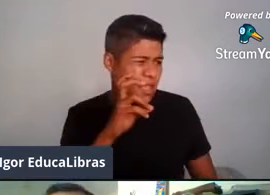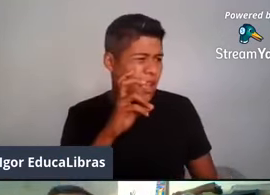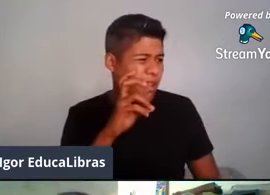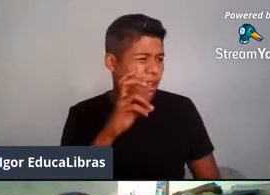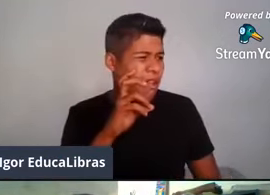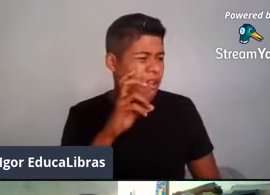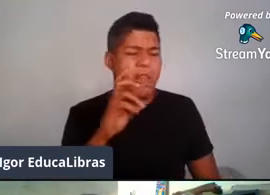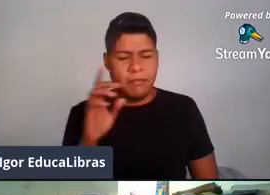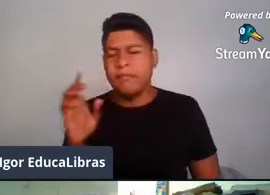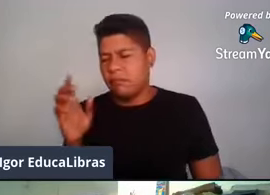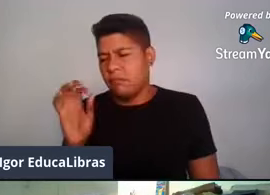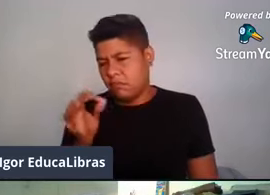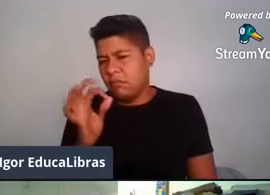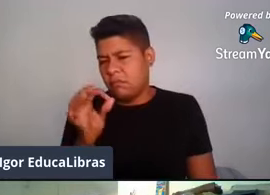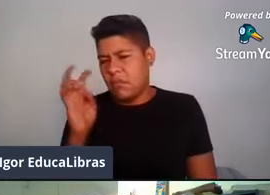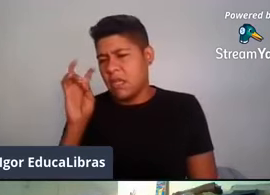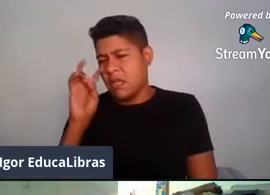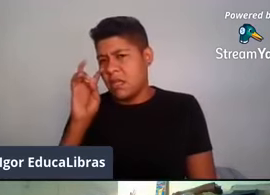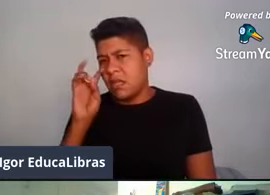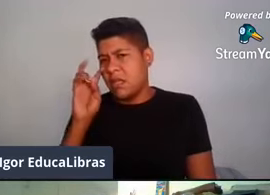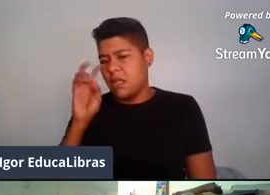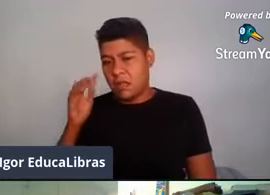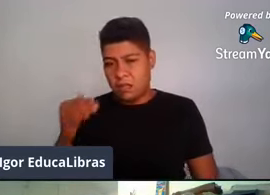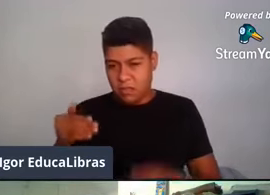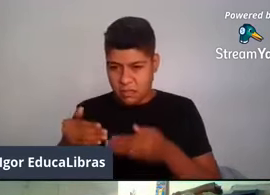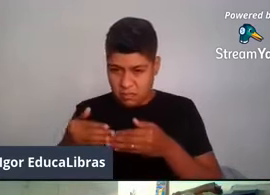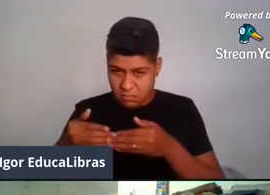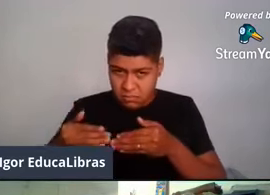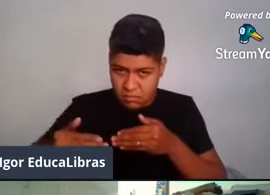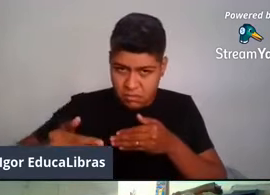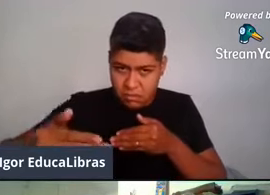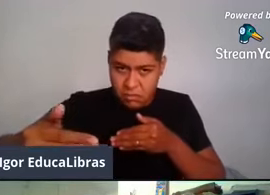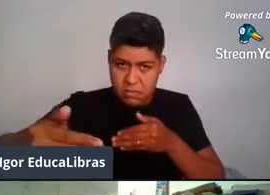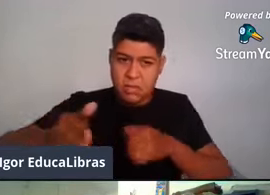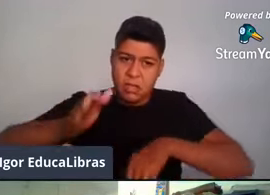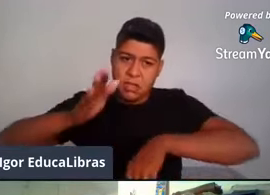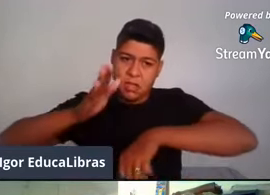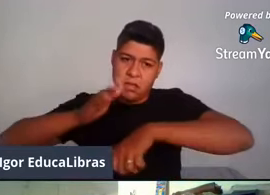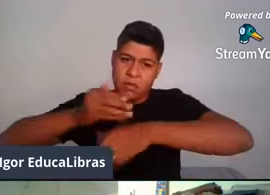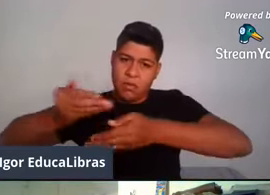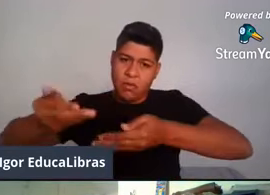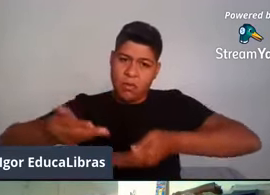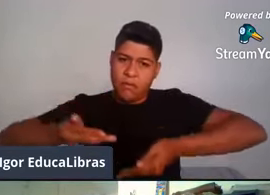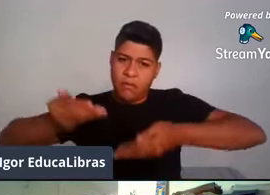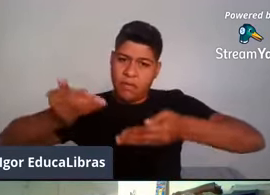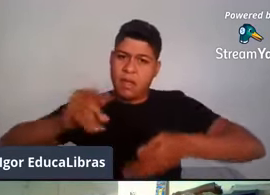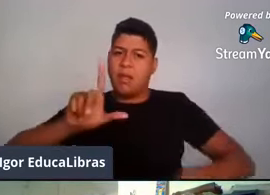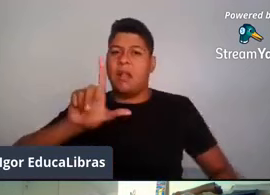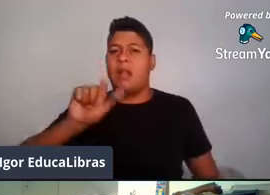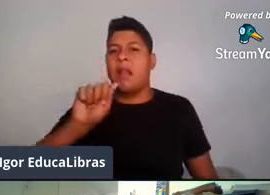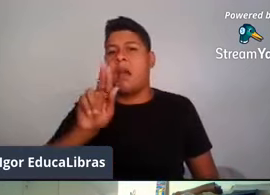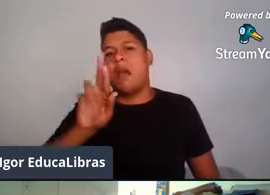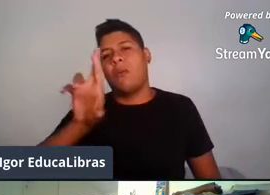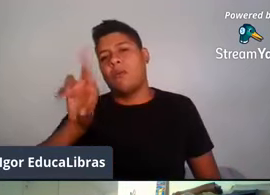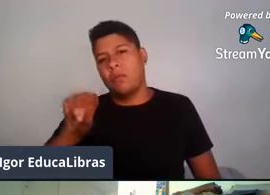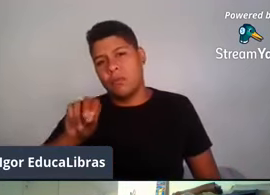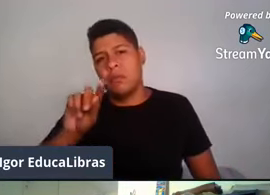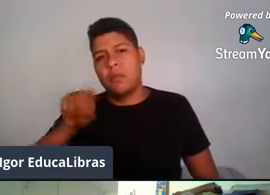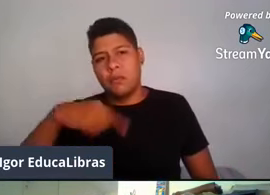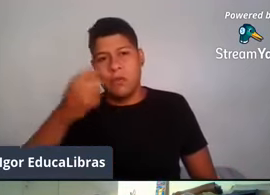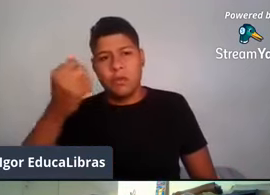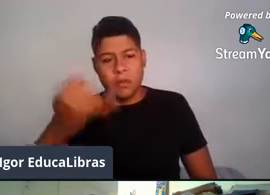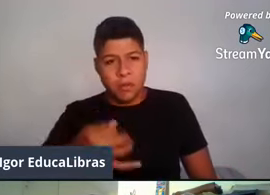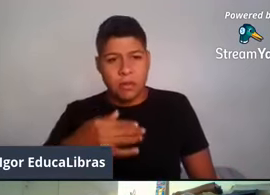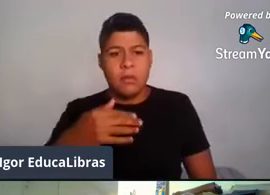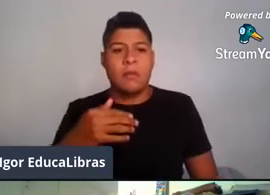reunião é quinta-feira da semana que vem. Então, eu vou lhe convidar também, viu, Laura, para participar dessa reunião. Depois eu passo detalhes. A Marinalva